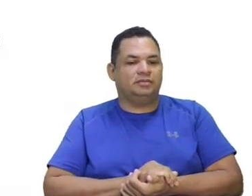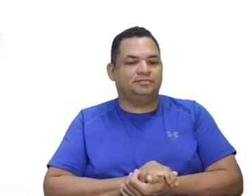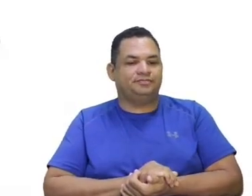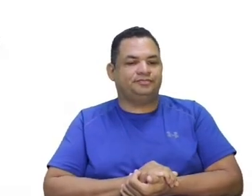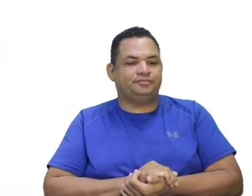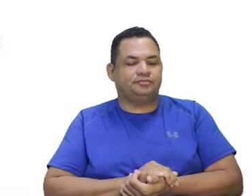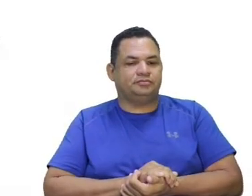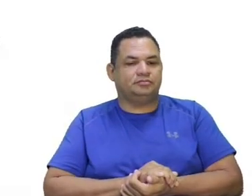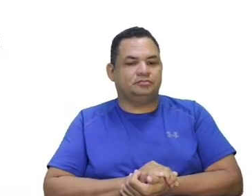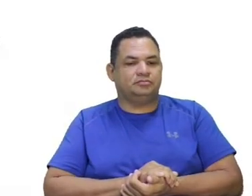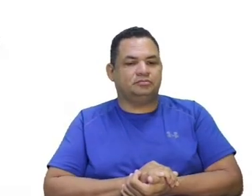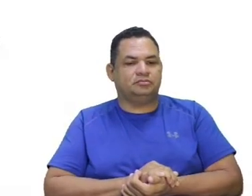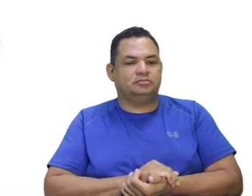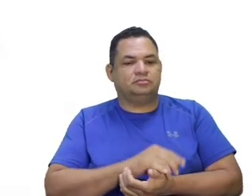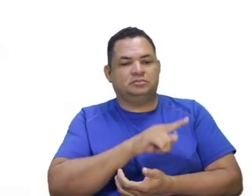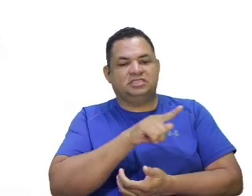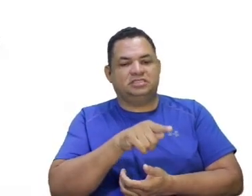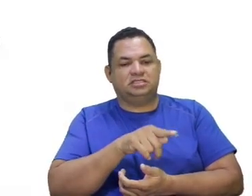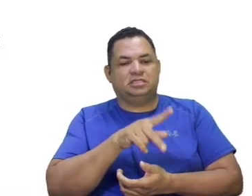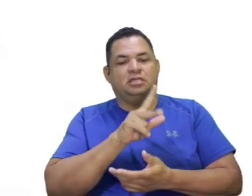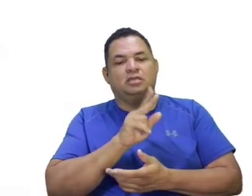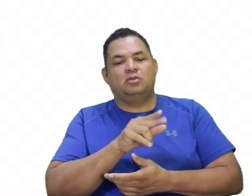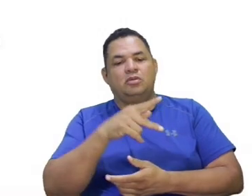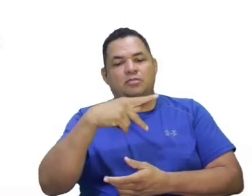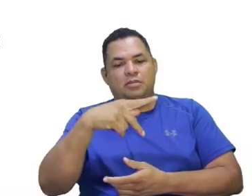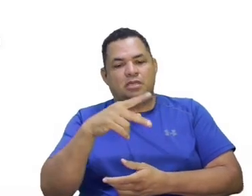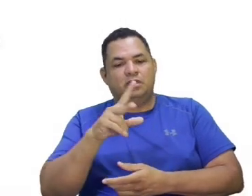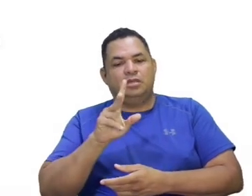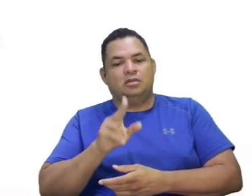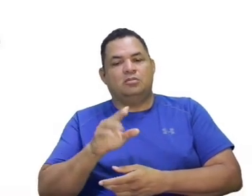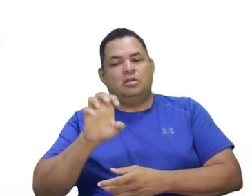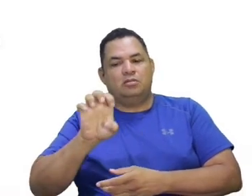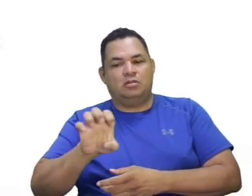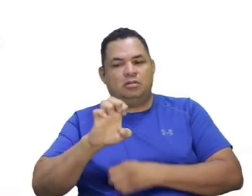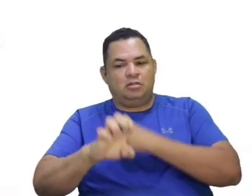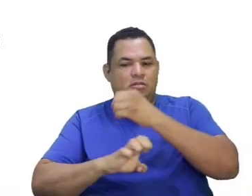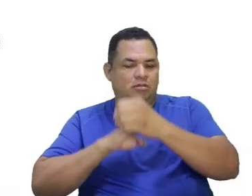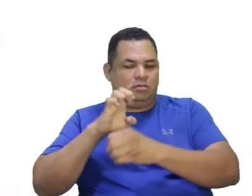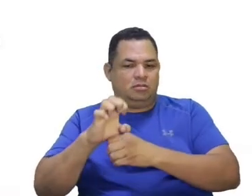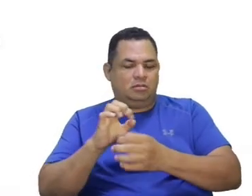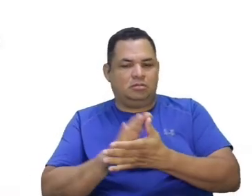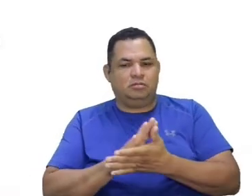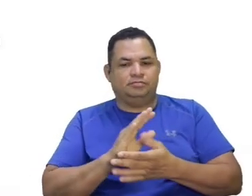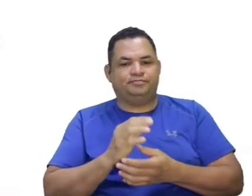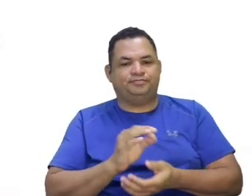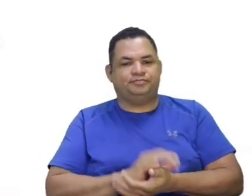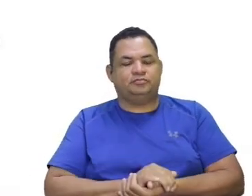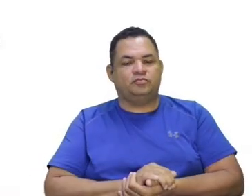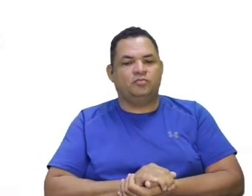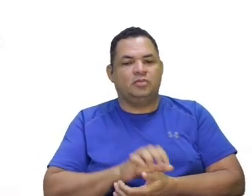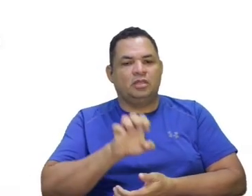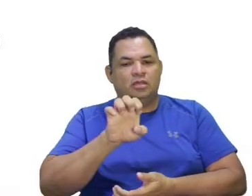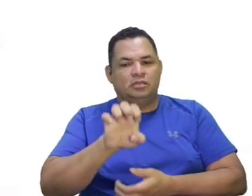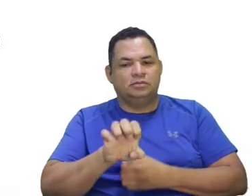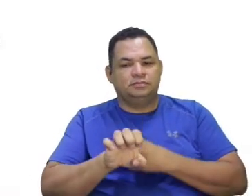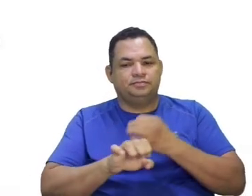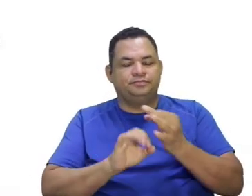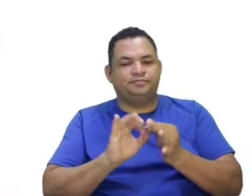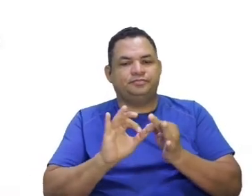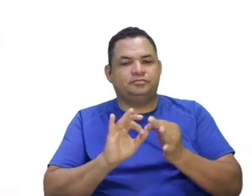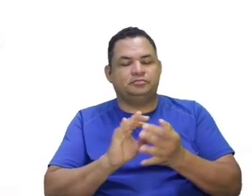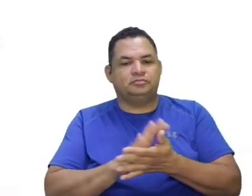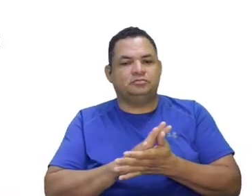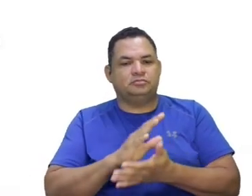número de prótons, que é igual ao seu número de elétrons. Lembram? Isso significa que o átomo neutro dele tem